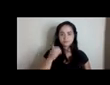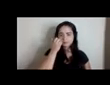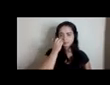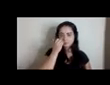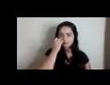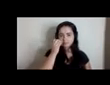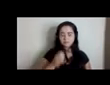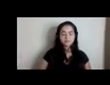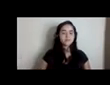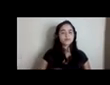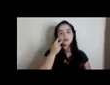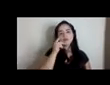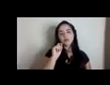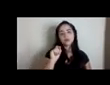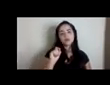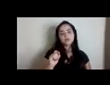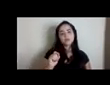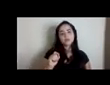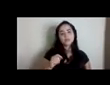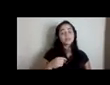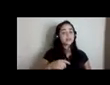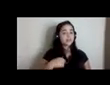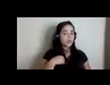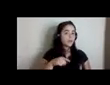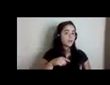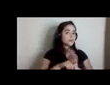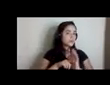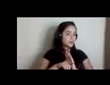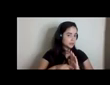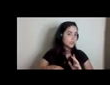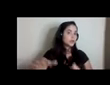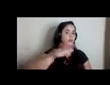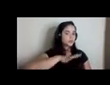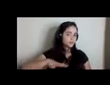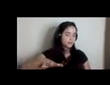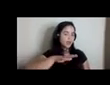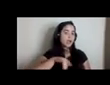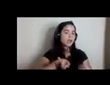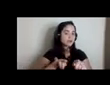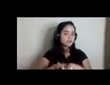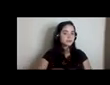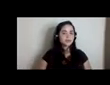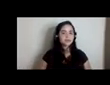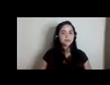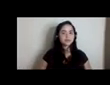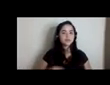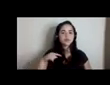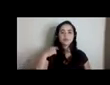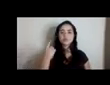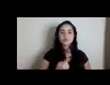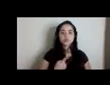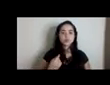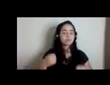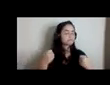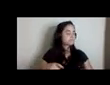E eu digo, aí como pesquisador também da área, que nós não